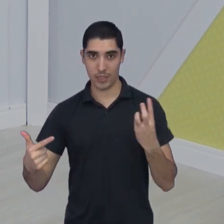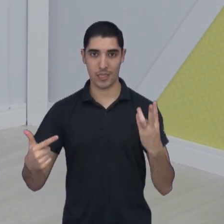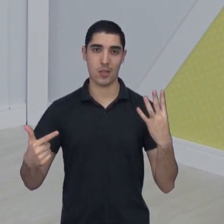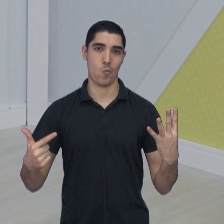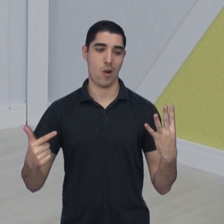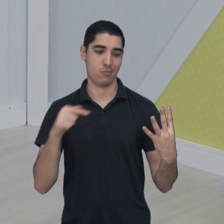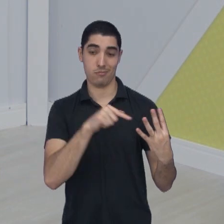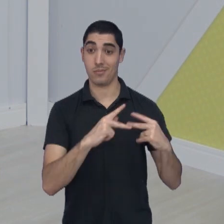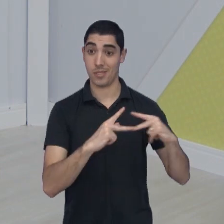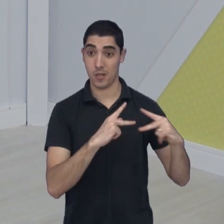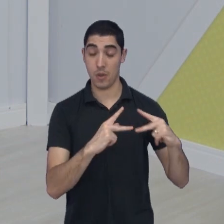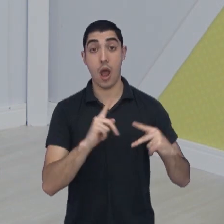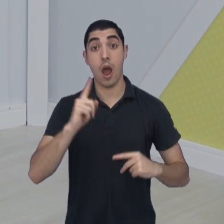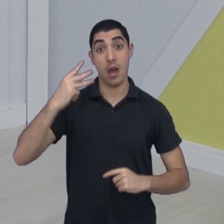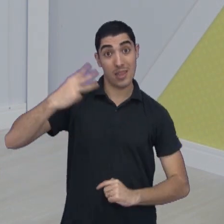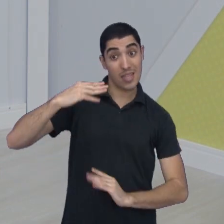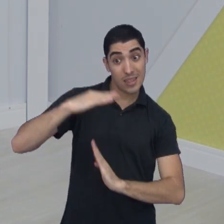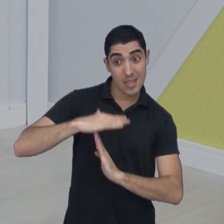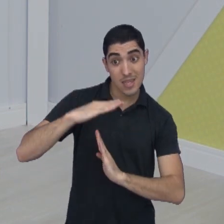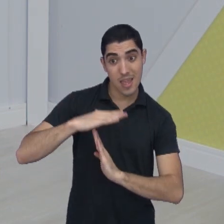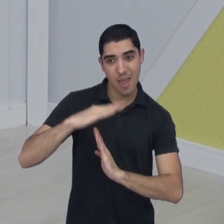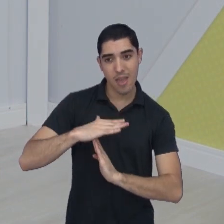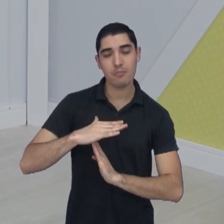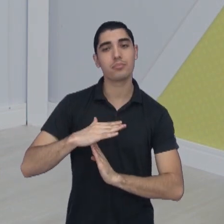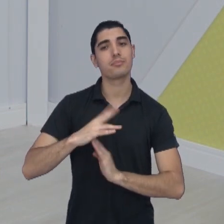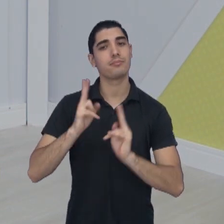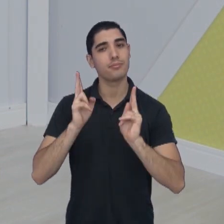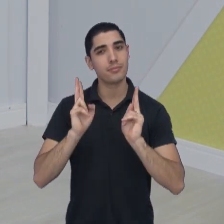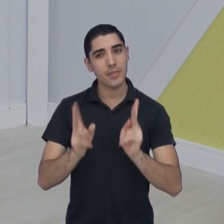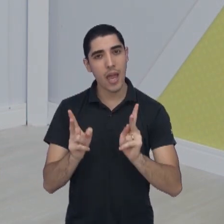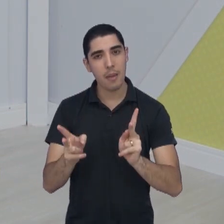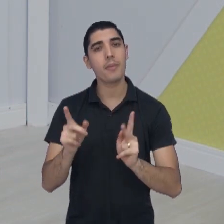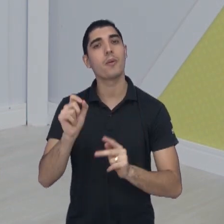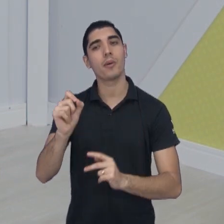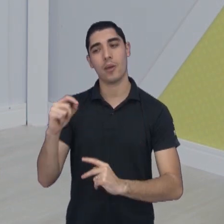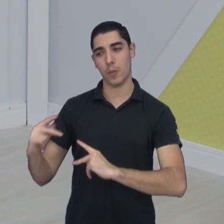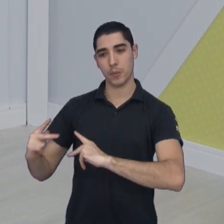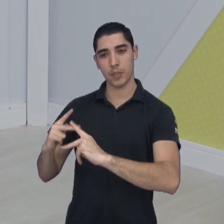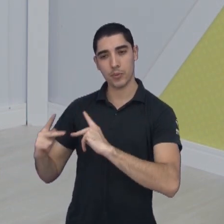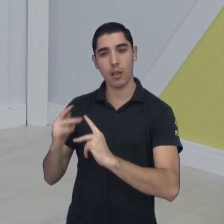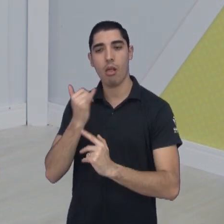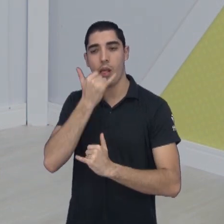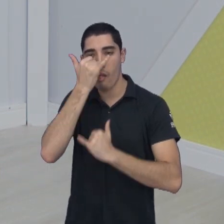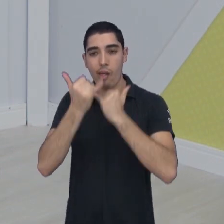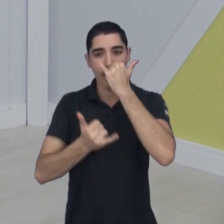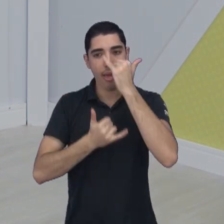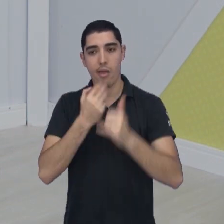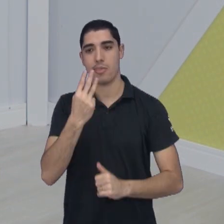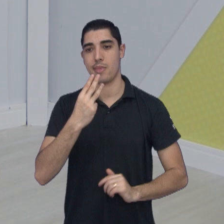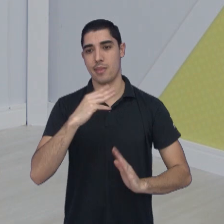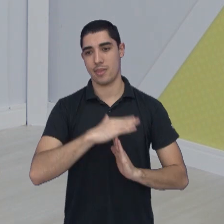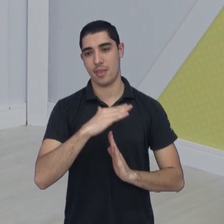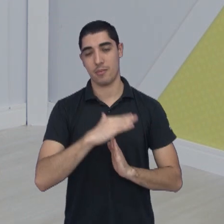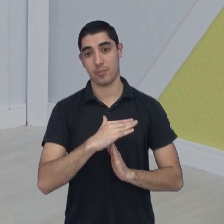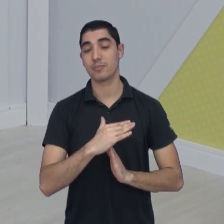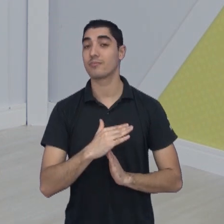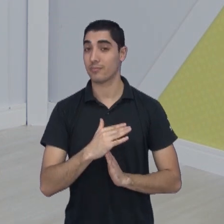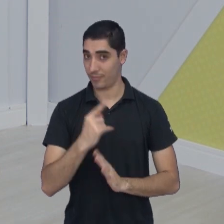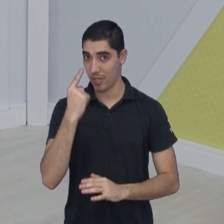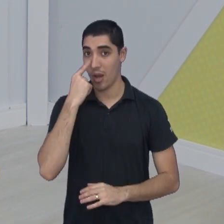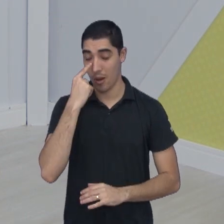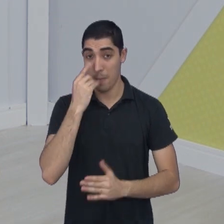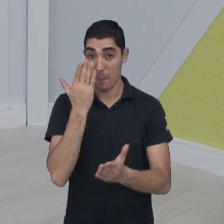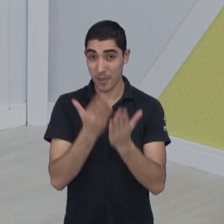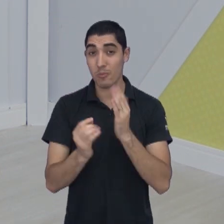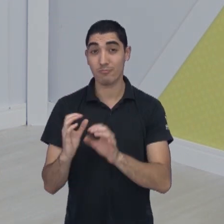que fez a diferença. Isso aí já é histórico no basquete de São José dos Campos. O terceiro quarto, sempre o São José dá uma patinada. E dessa vez patinou bem.